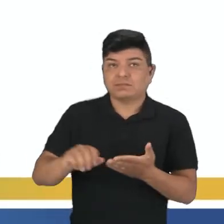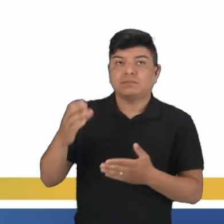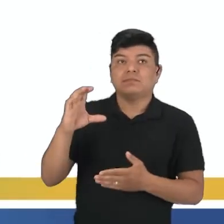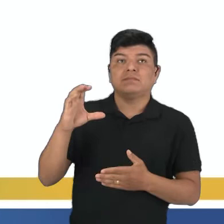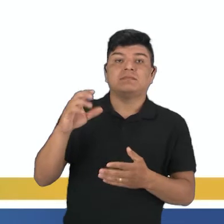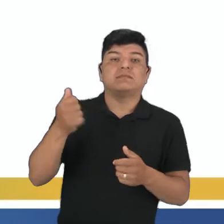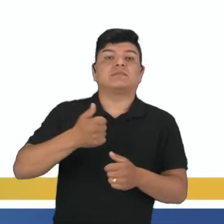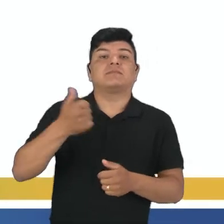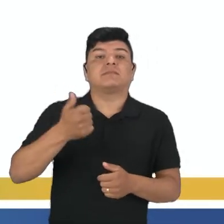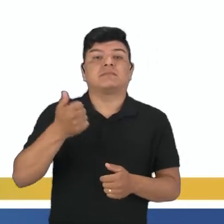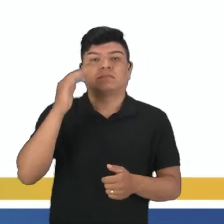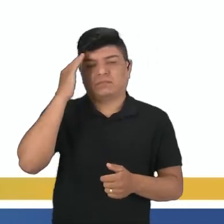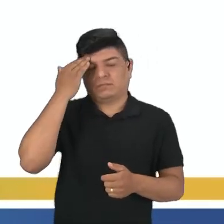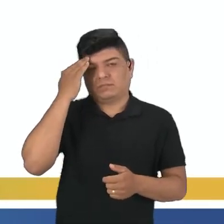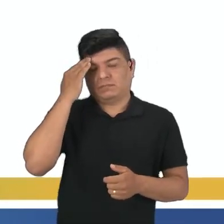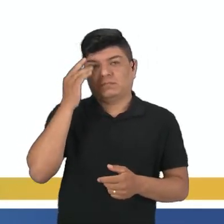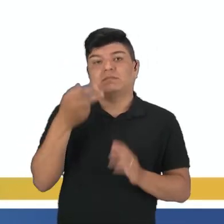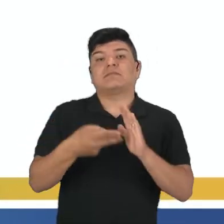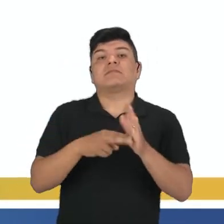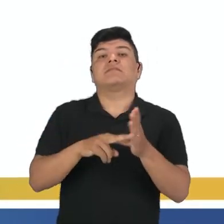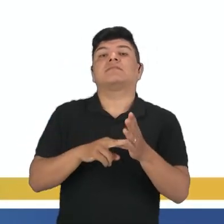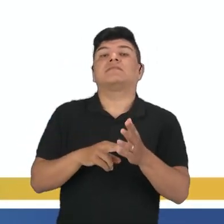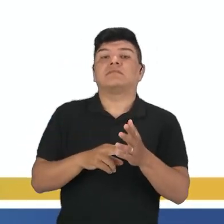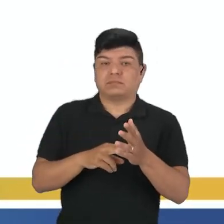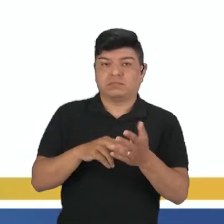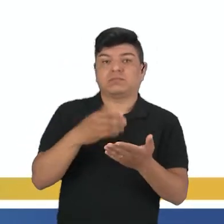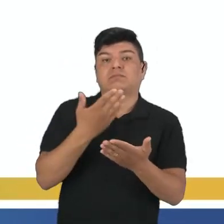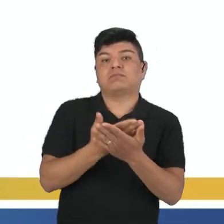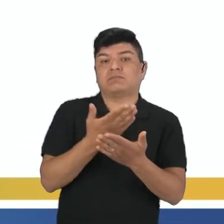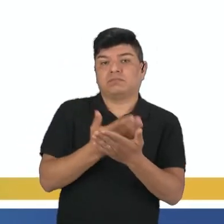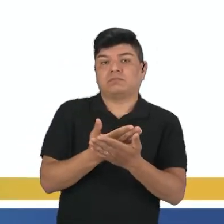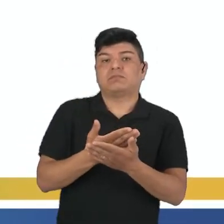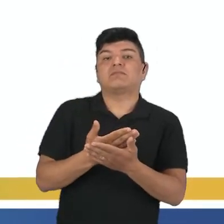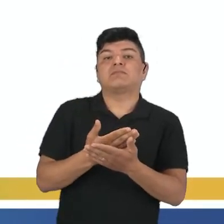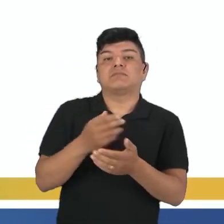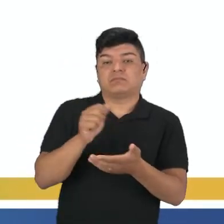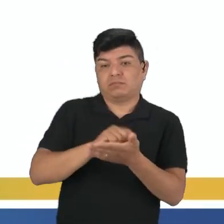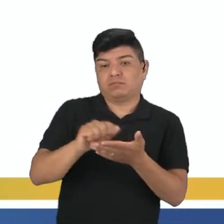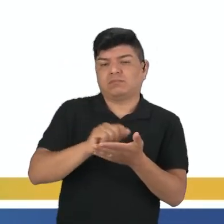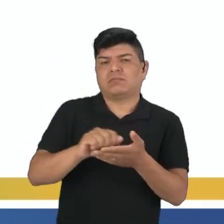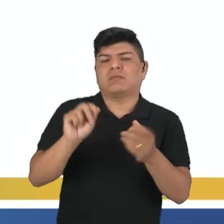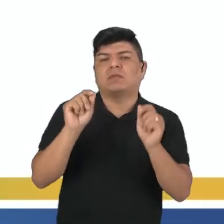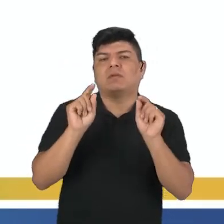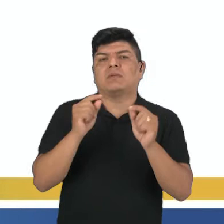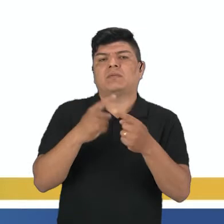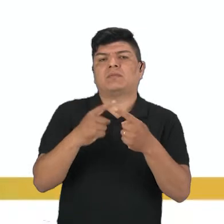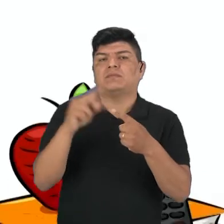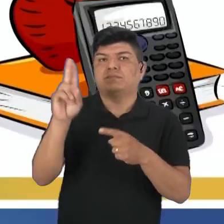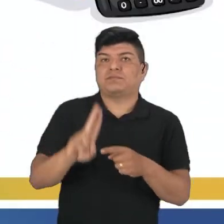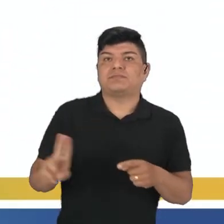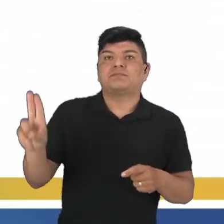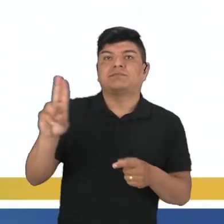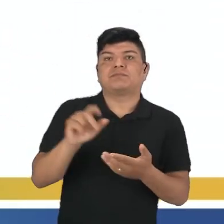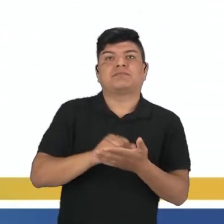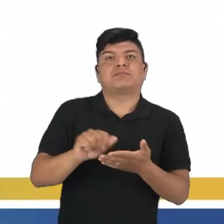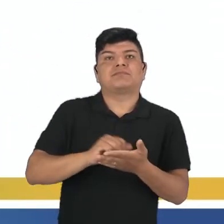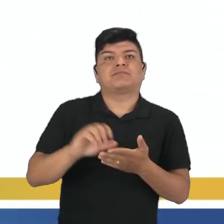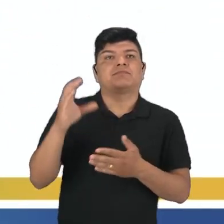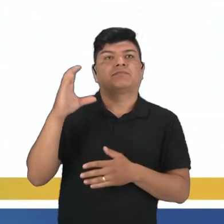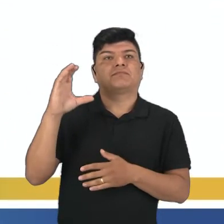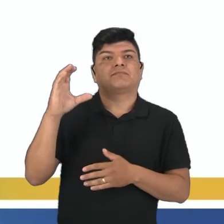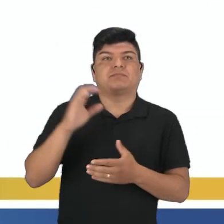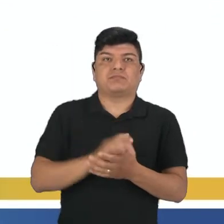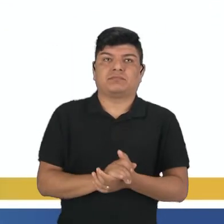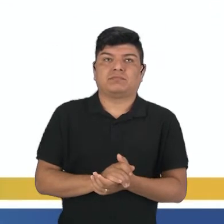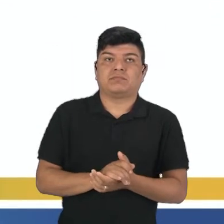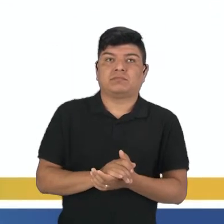Notação científica. Primeiramente, vamos entender qual é a finalidade do estudo da notação científica. Para que a gente usa, de fato, a notação científica,